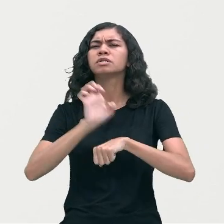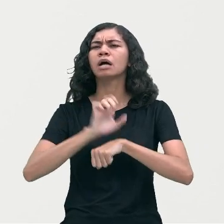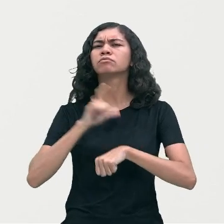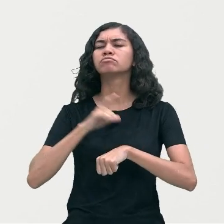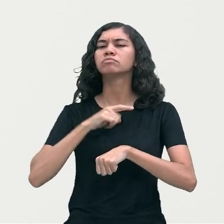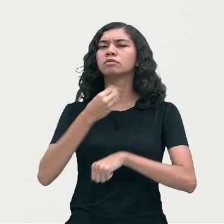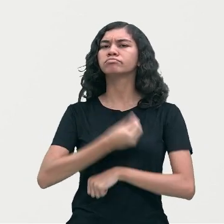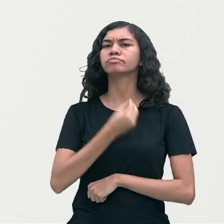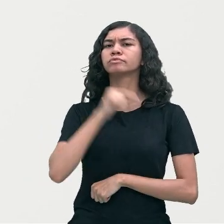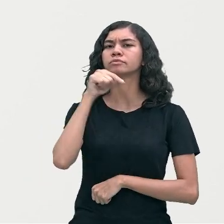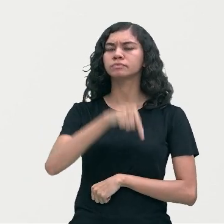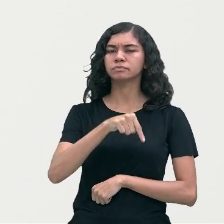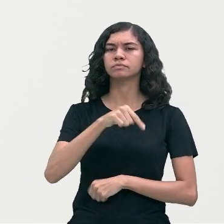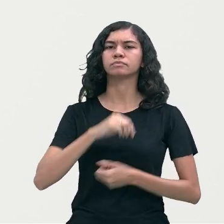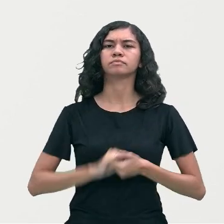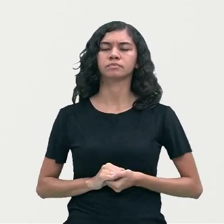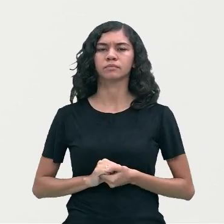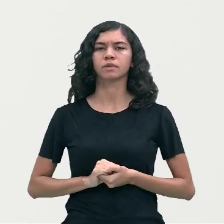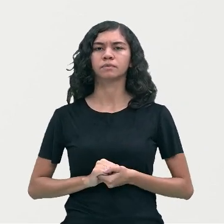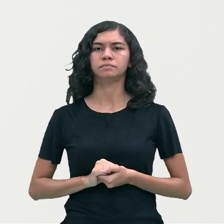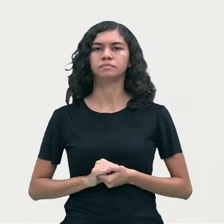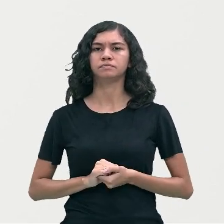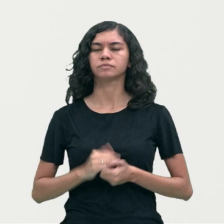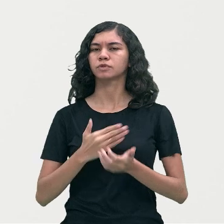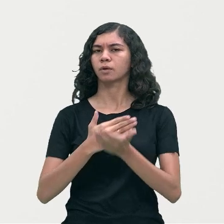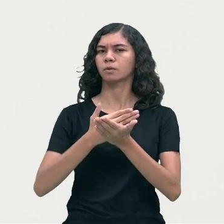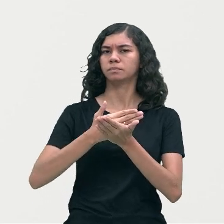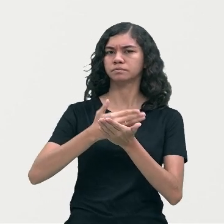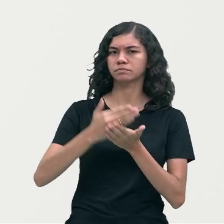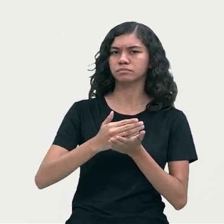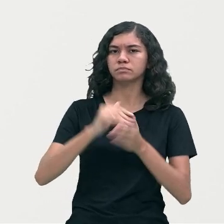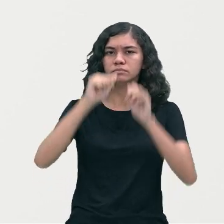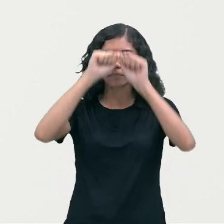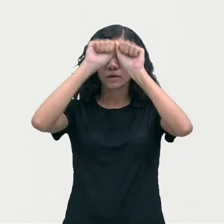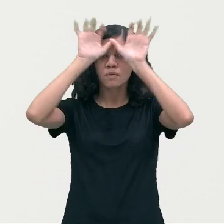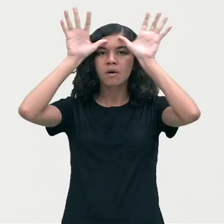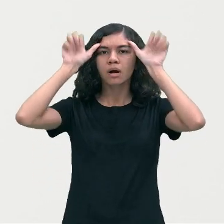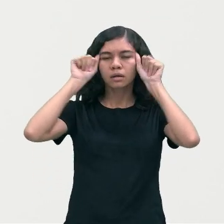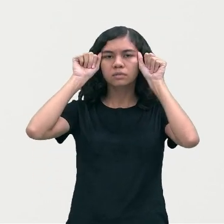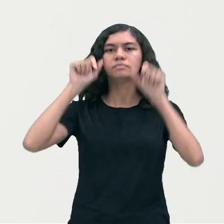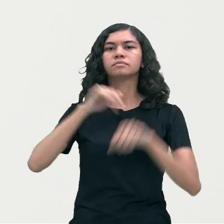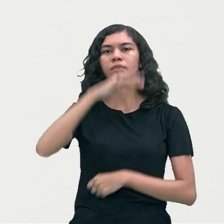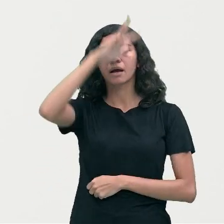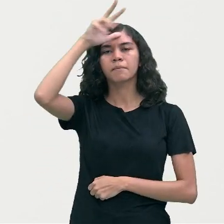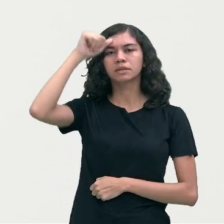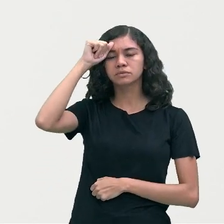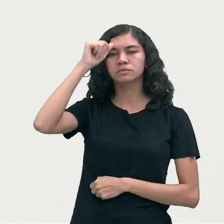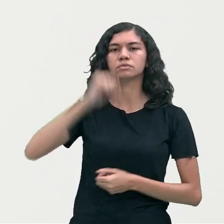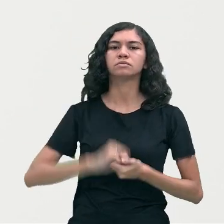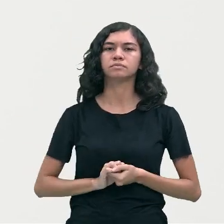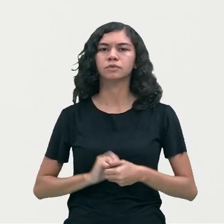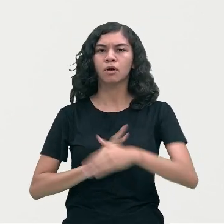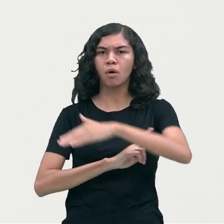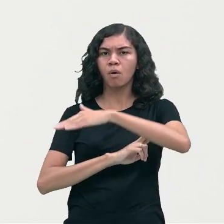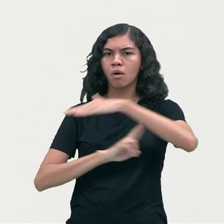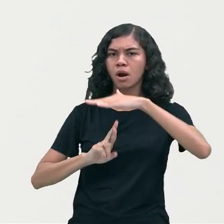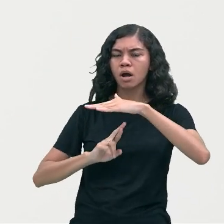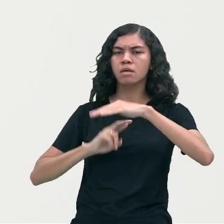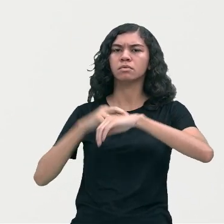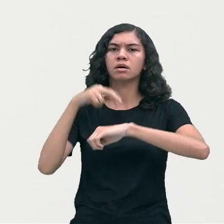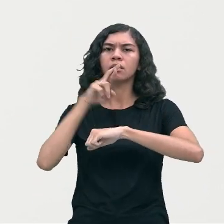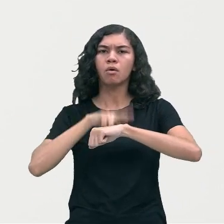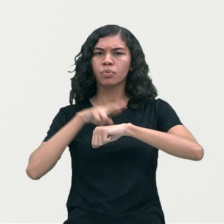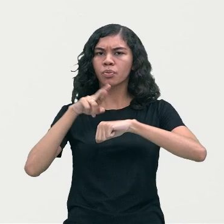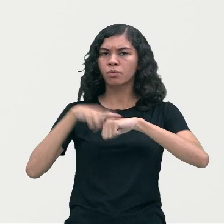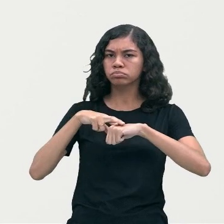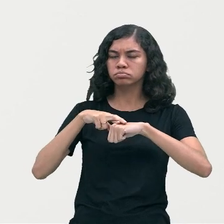floresta e a bacia amazônica? A gente vai começar aqui pelo Acre, o Amazonas, Roraima, Rondônia,